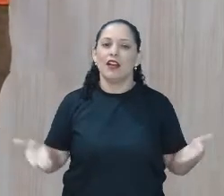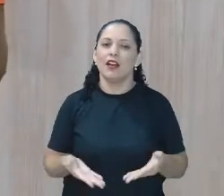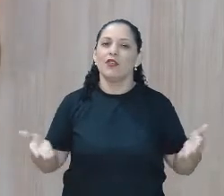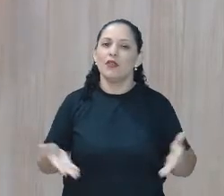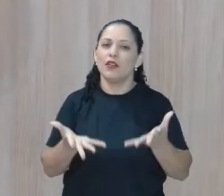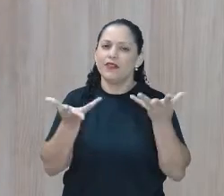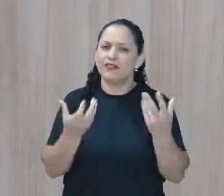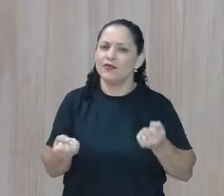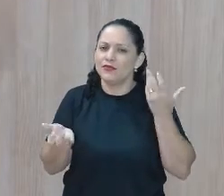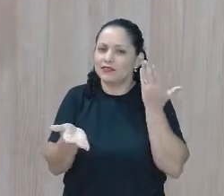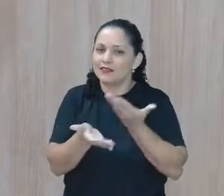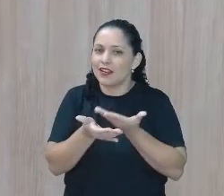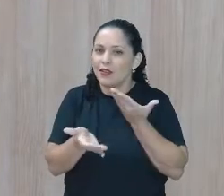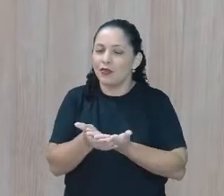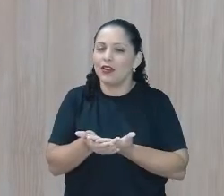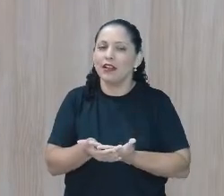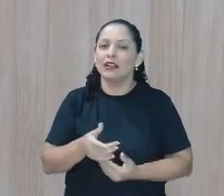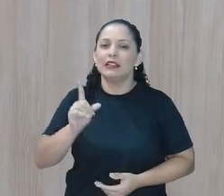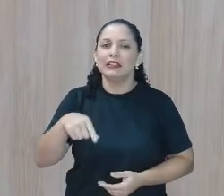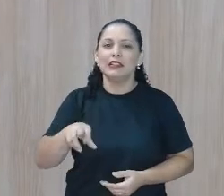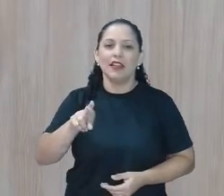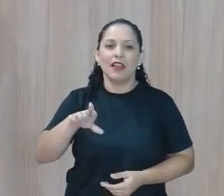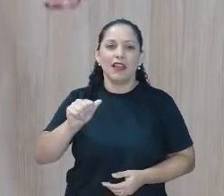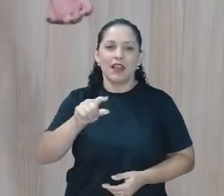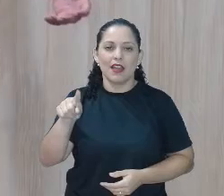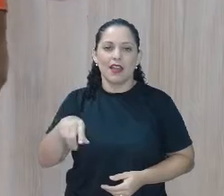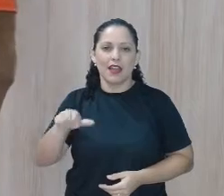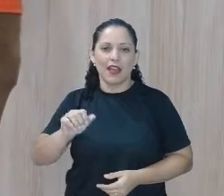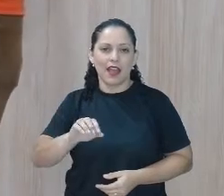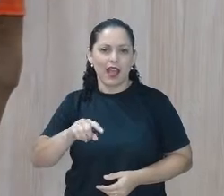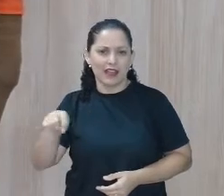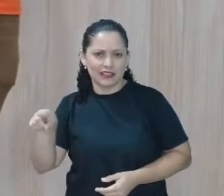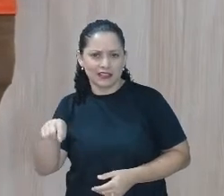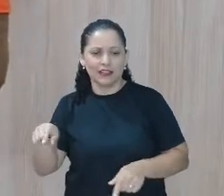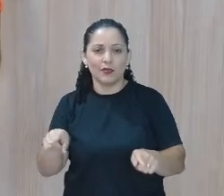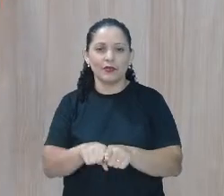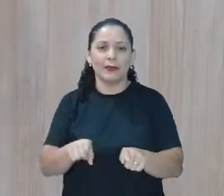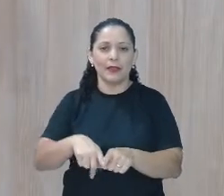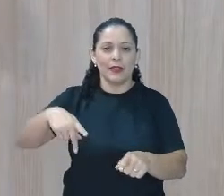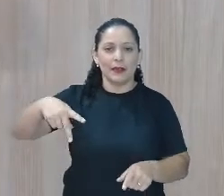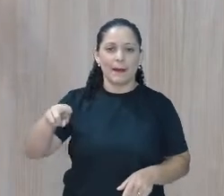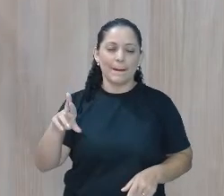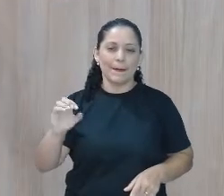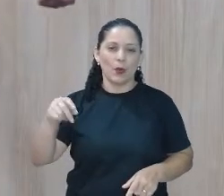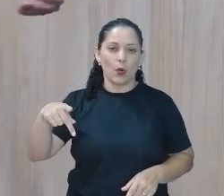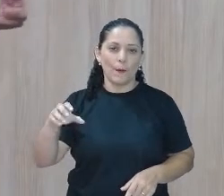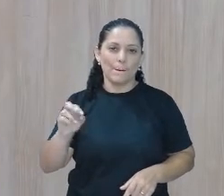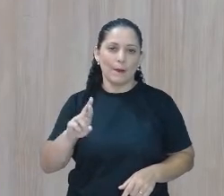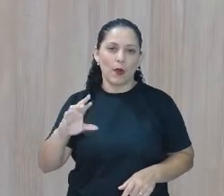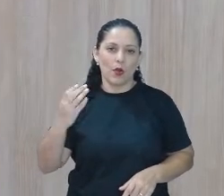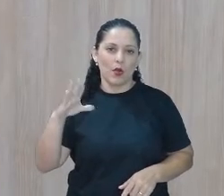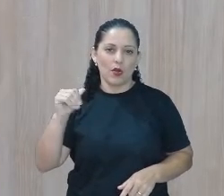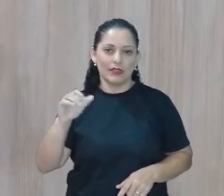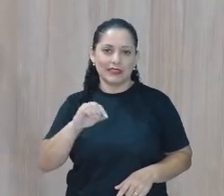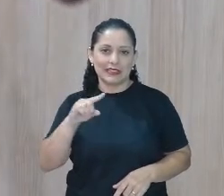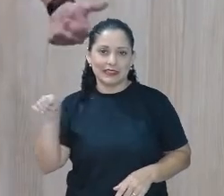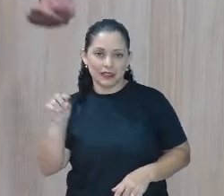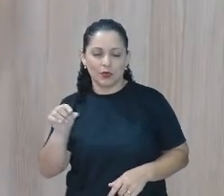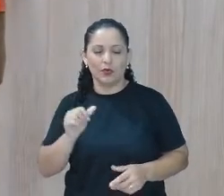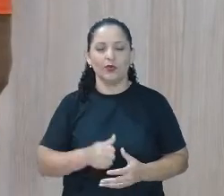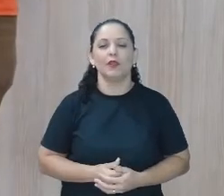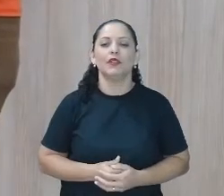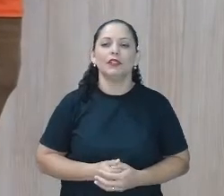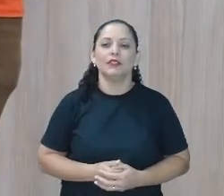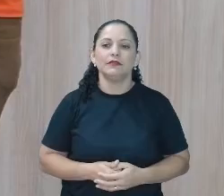continuar o nosso estudo aí de razão e proporção. A gente vem falando aí no início do ano letivo sobre a ideia de